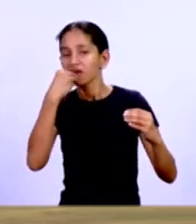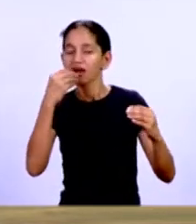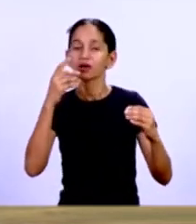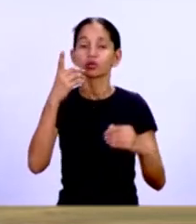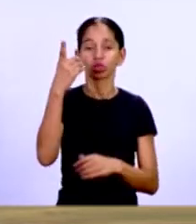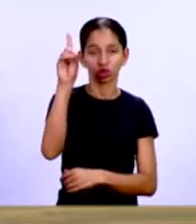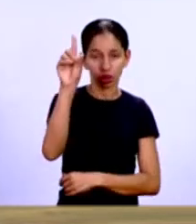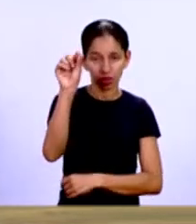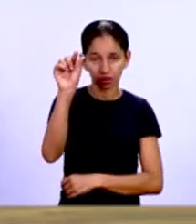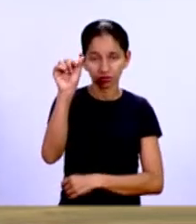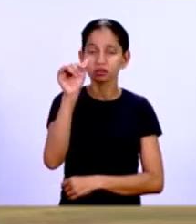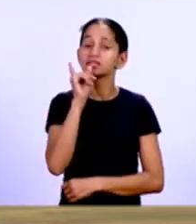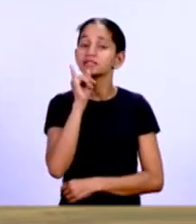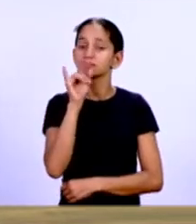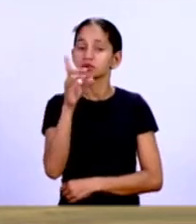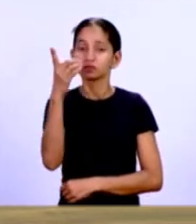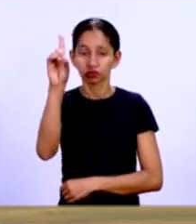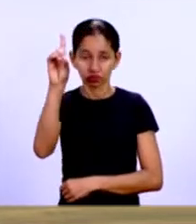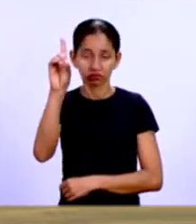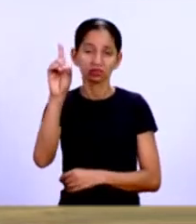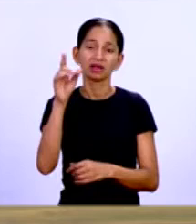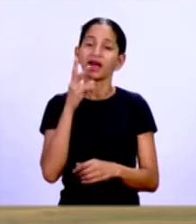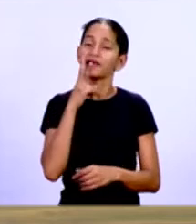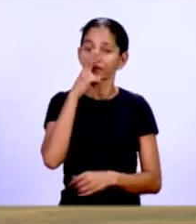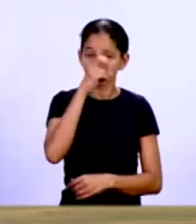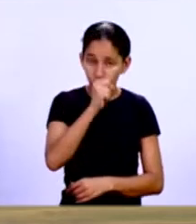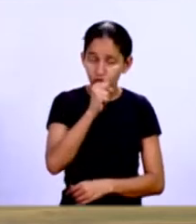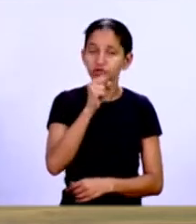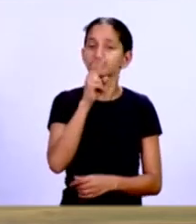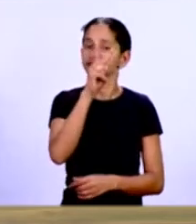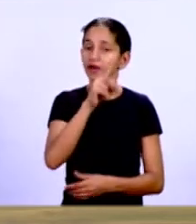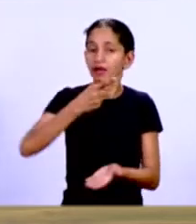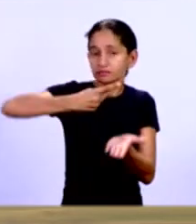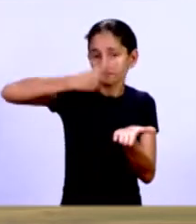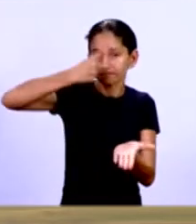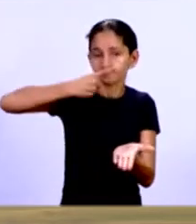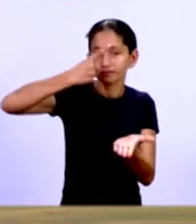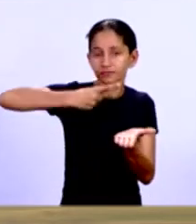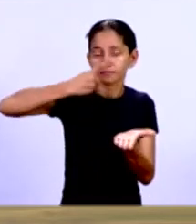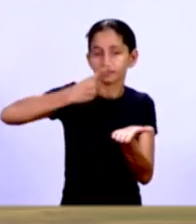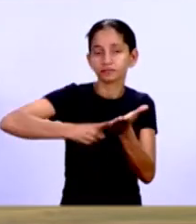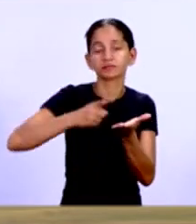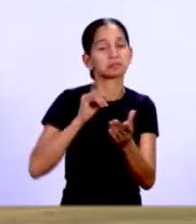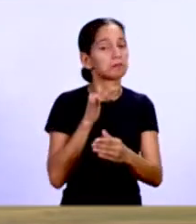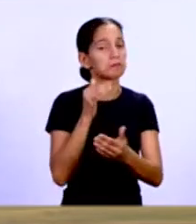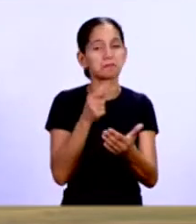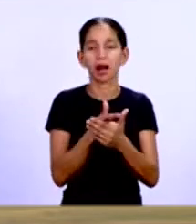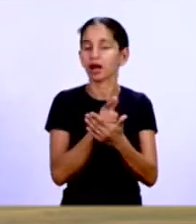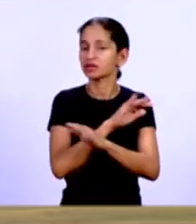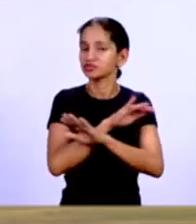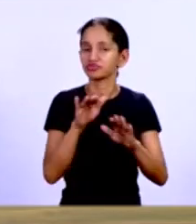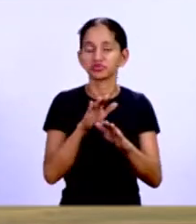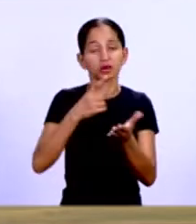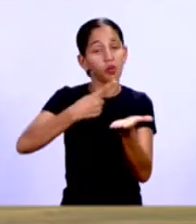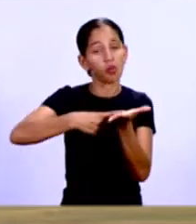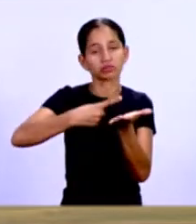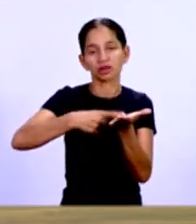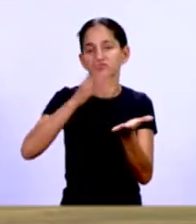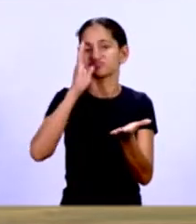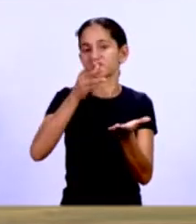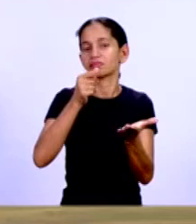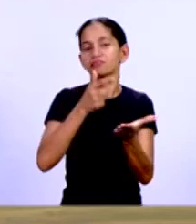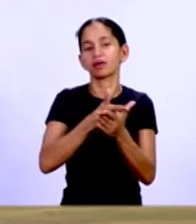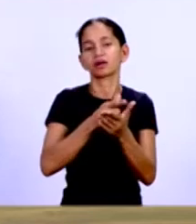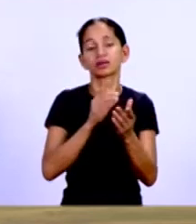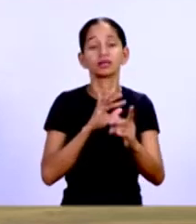dólar, a proteção é muito forte, porque você vai fechar um negócio, vai fechar um contrato para que você,